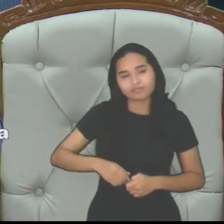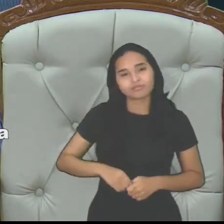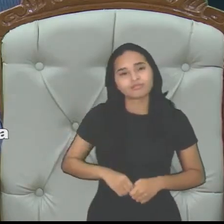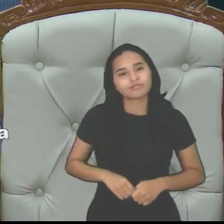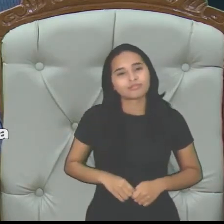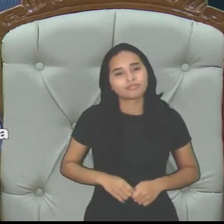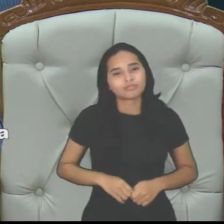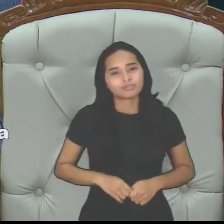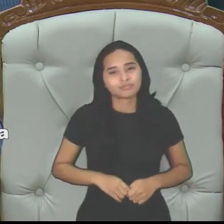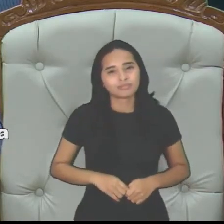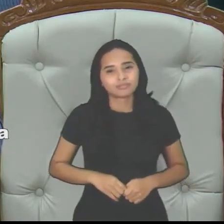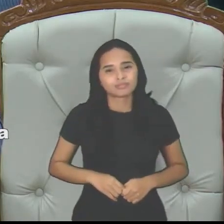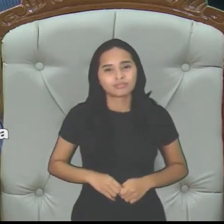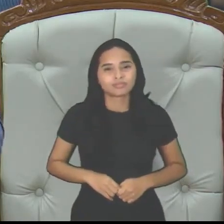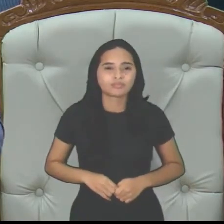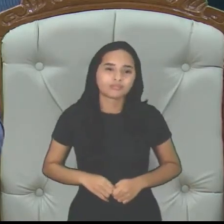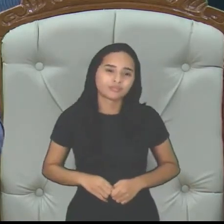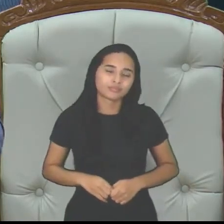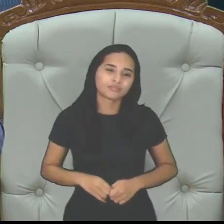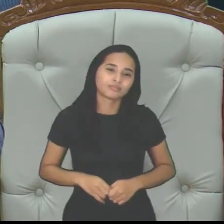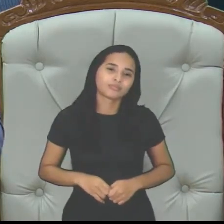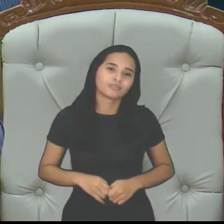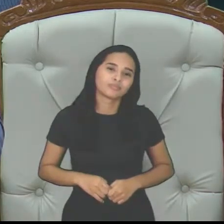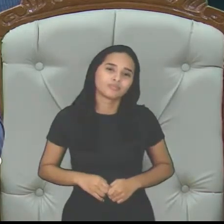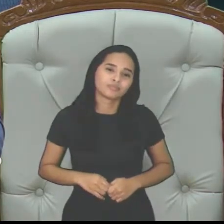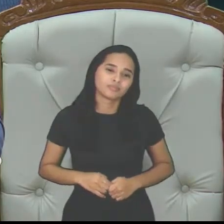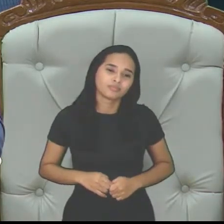É o 24. 7, 24 não.